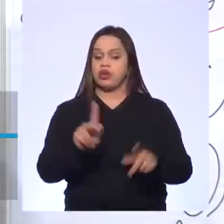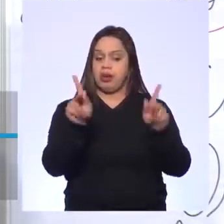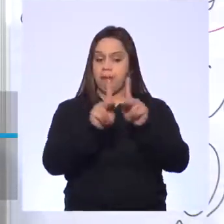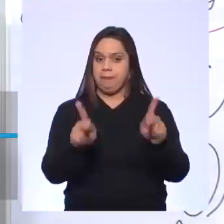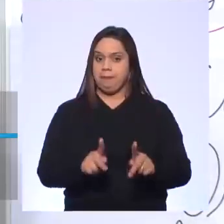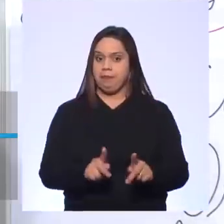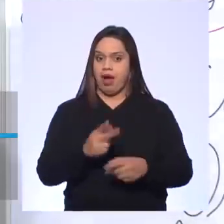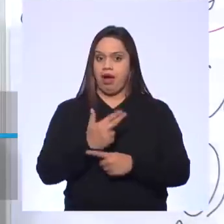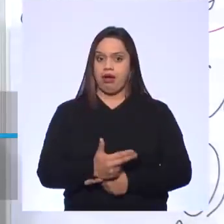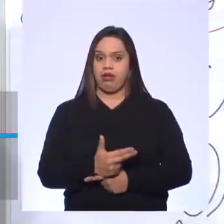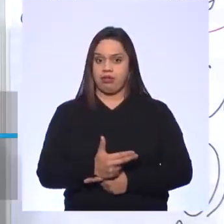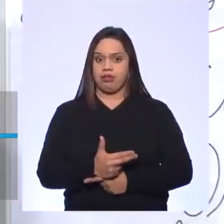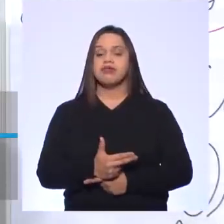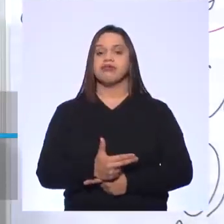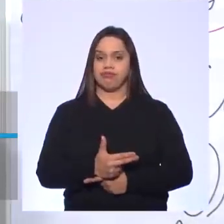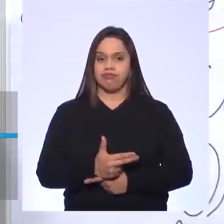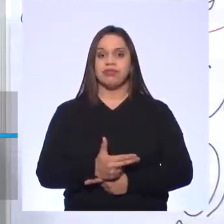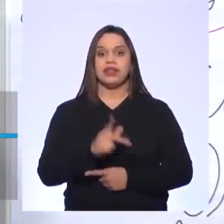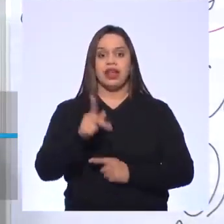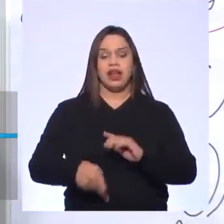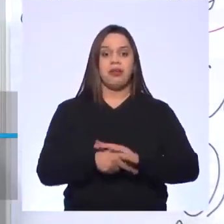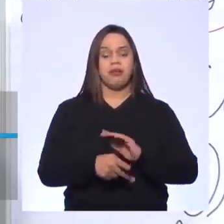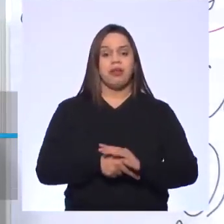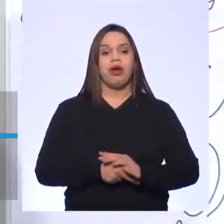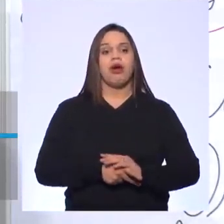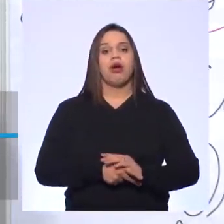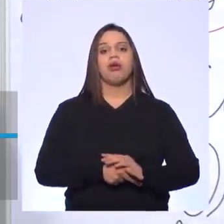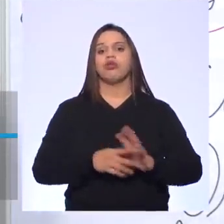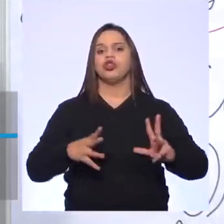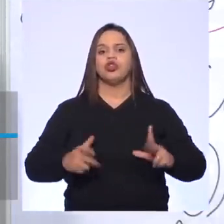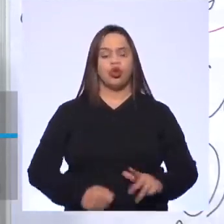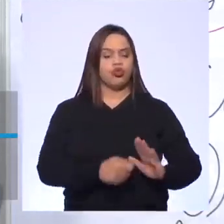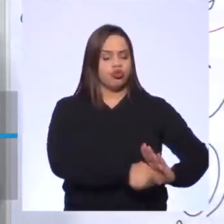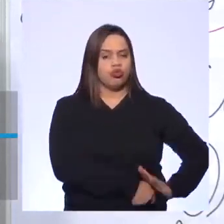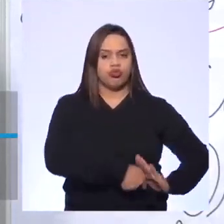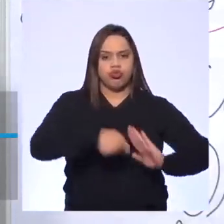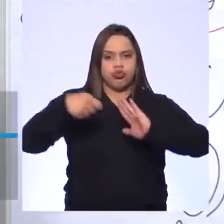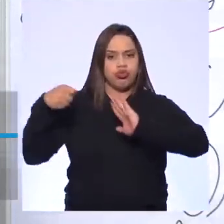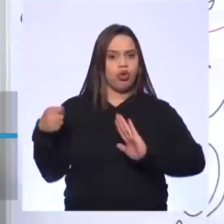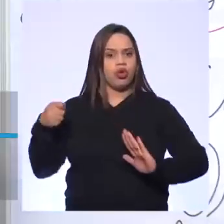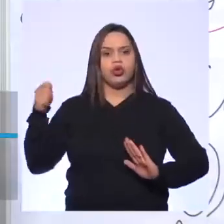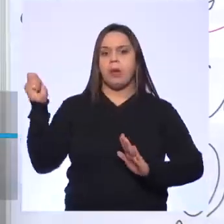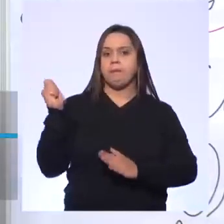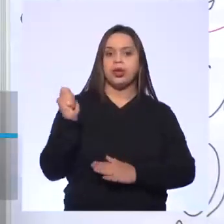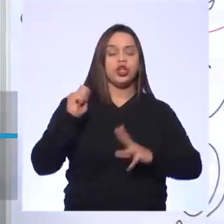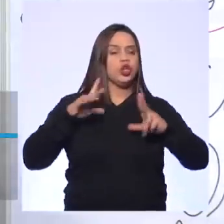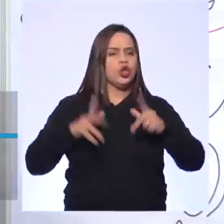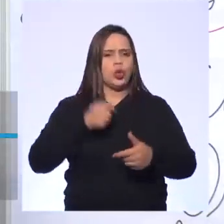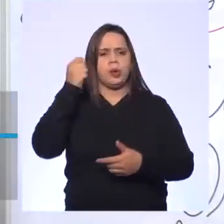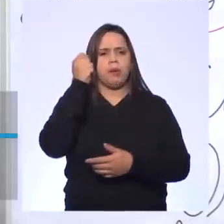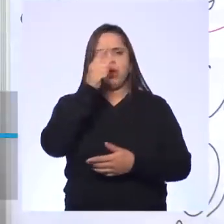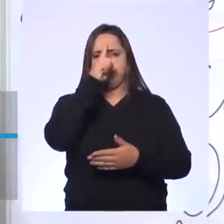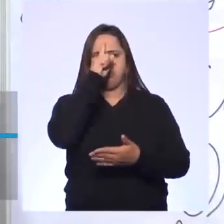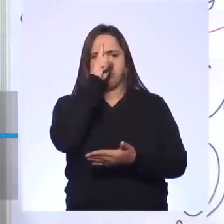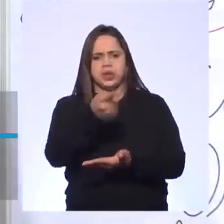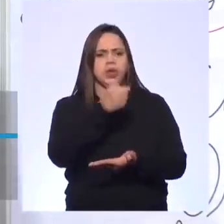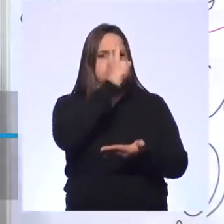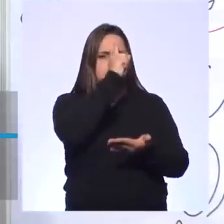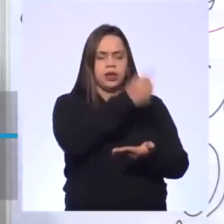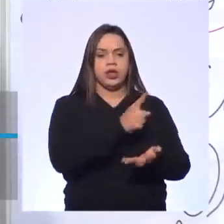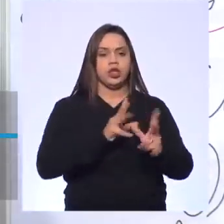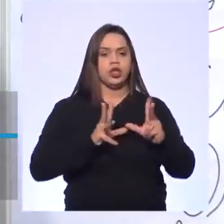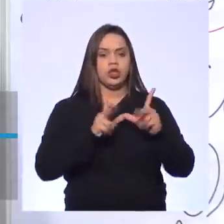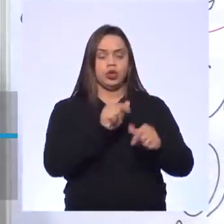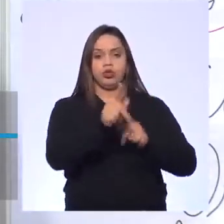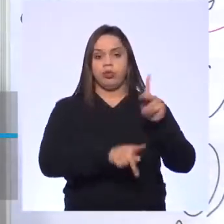que eram os militares, todos os soldados, os exércitos, colocando ordem ali nos seus